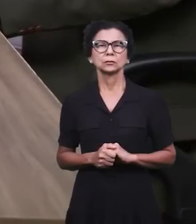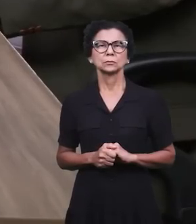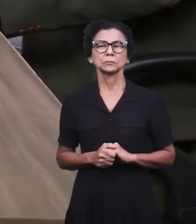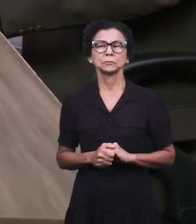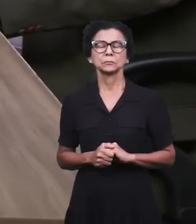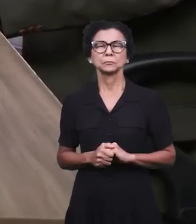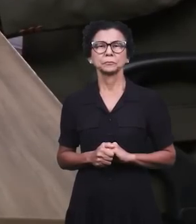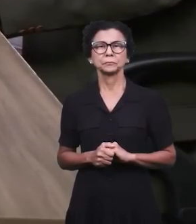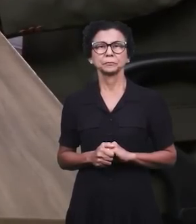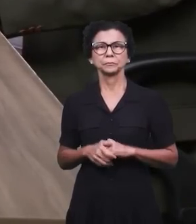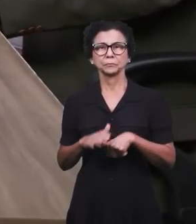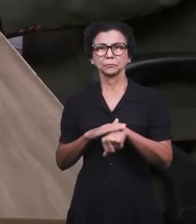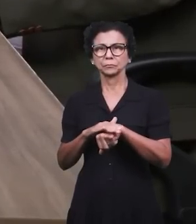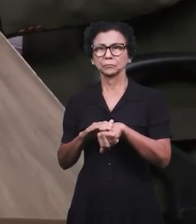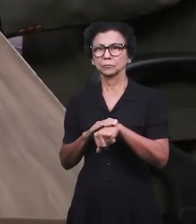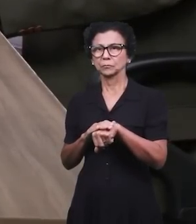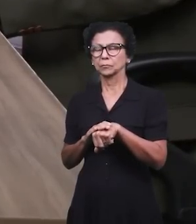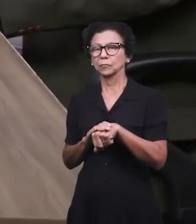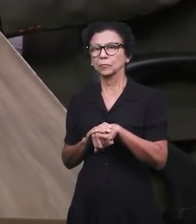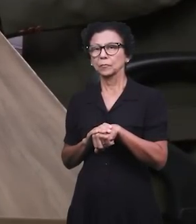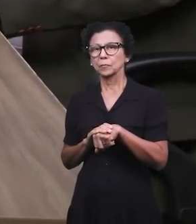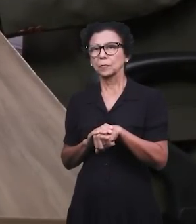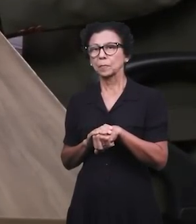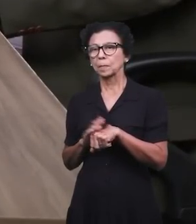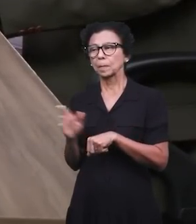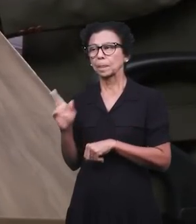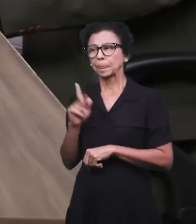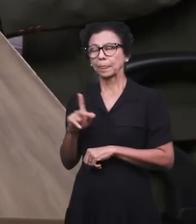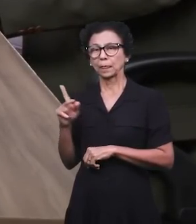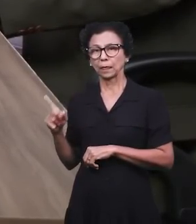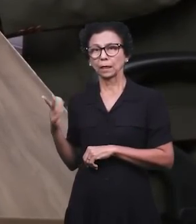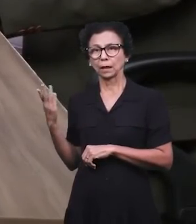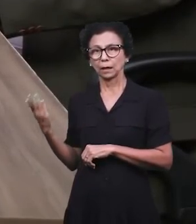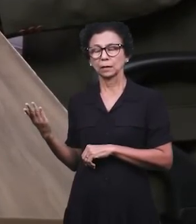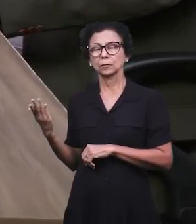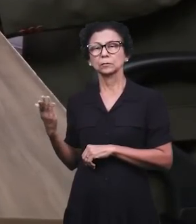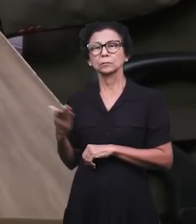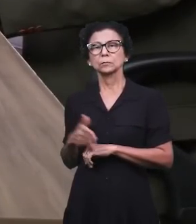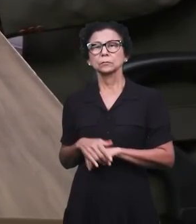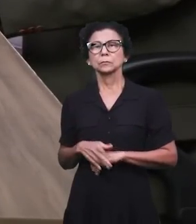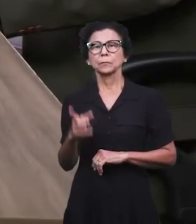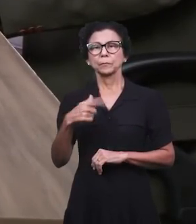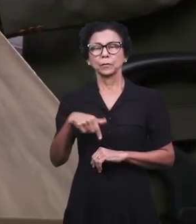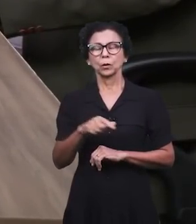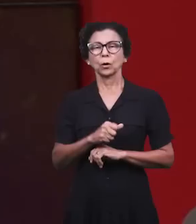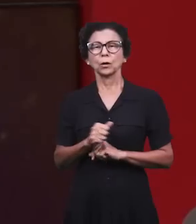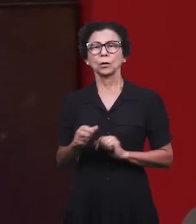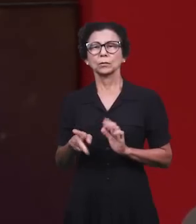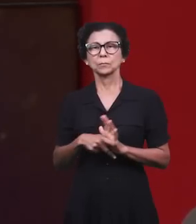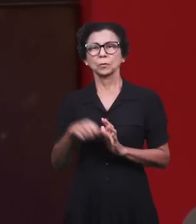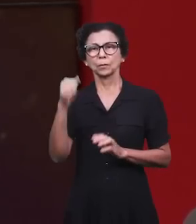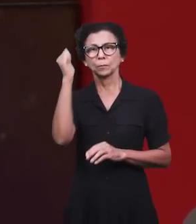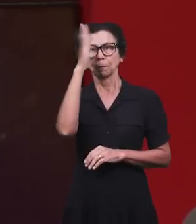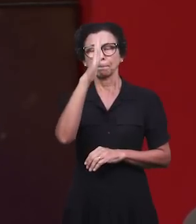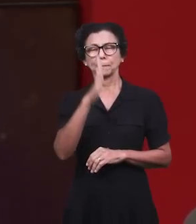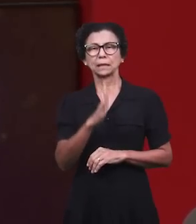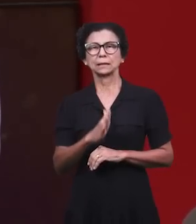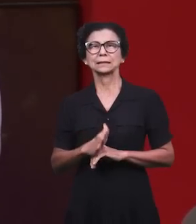o professor Tiago, né, foi ele até que mencionou isso, né, que nós brasileiros, cada um de nós tem um pouquinho aí